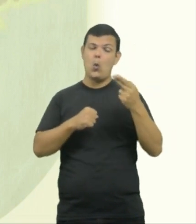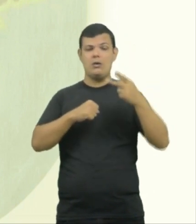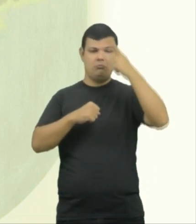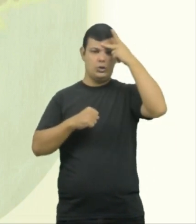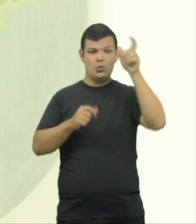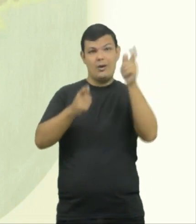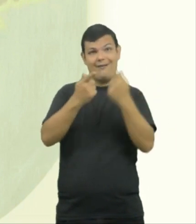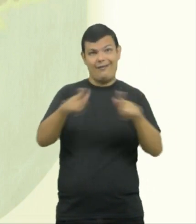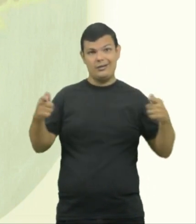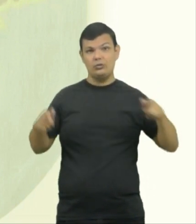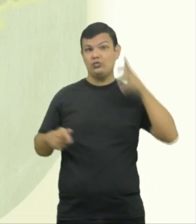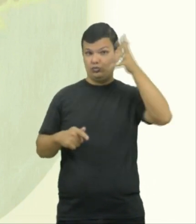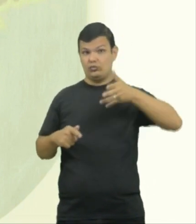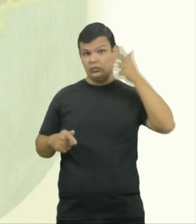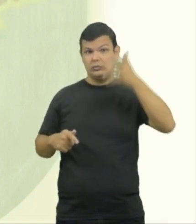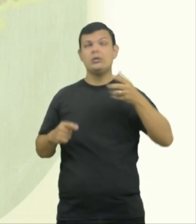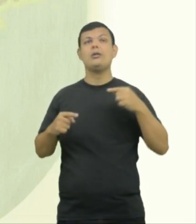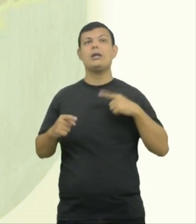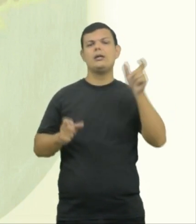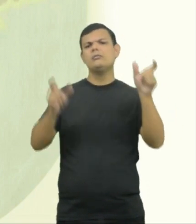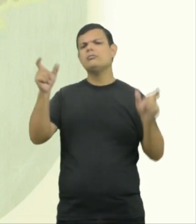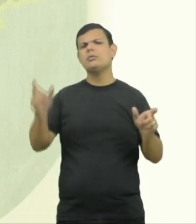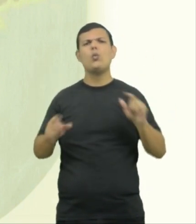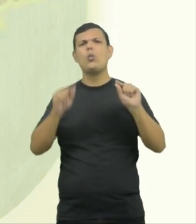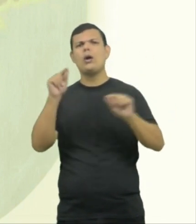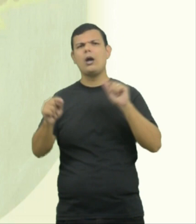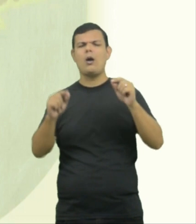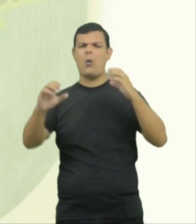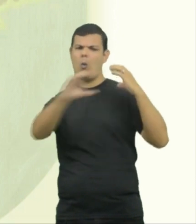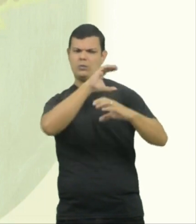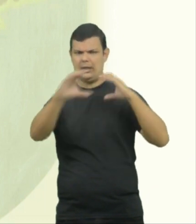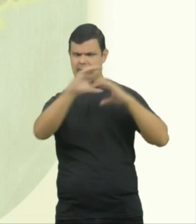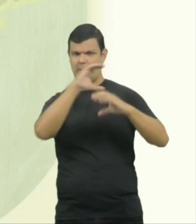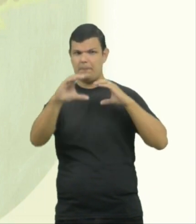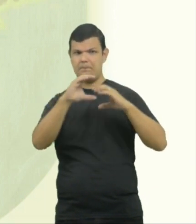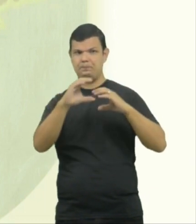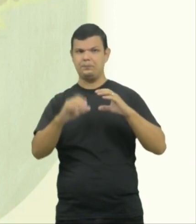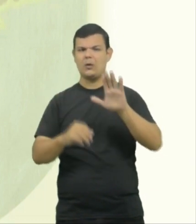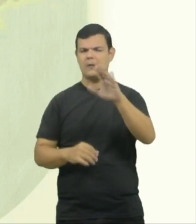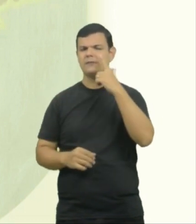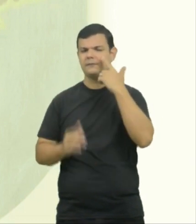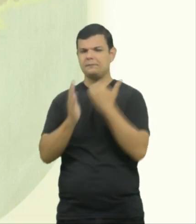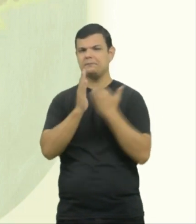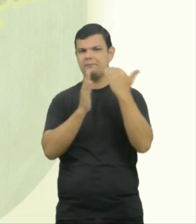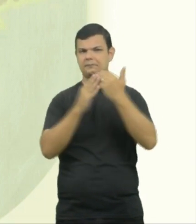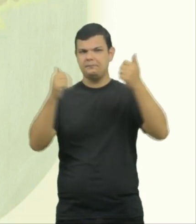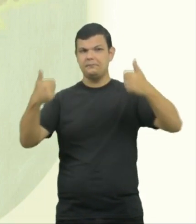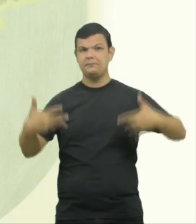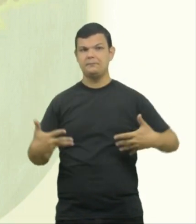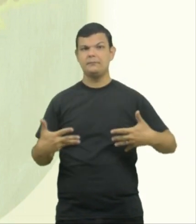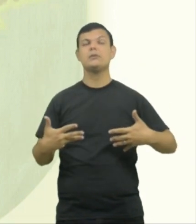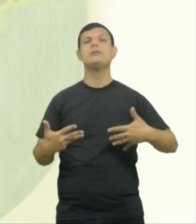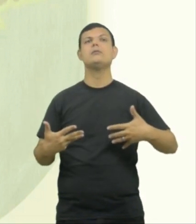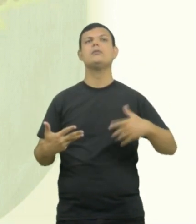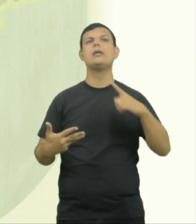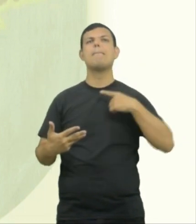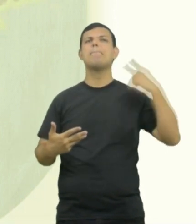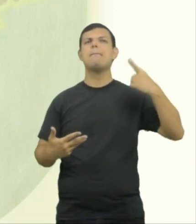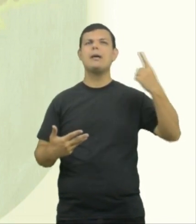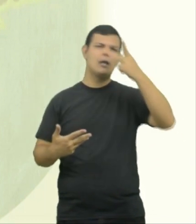do discurso, indicam a posição de uma pessoa na comunicação. Vamos entender um pouco mais sobre isso. Quando falamos em